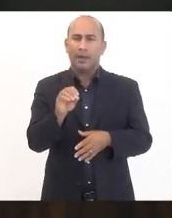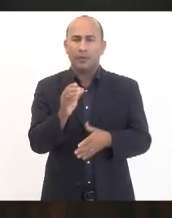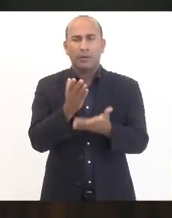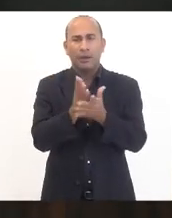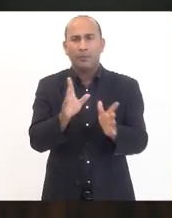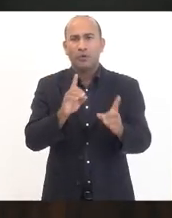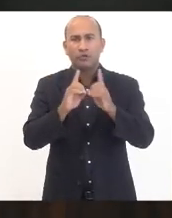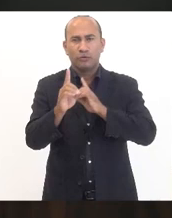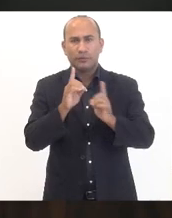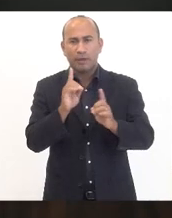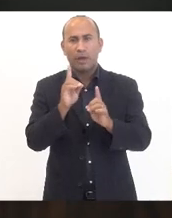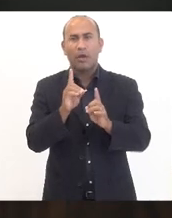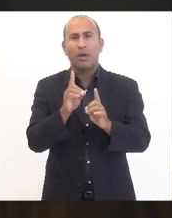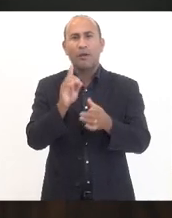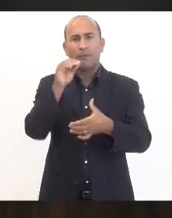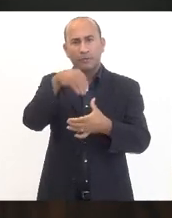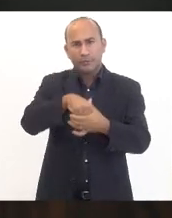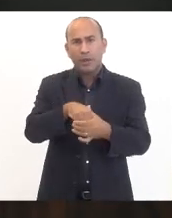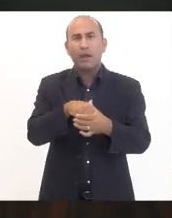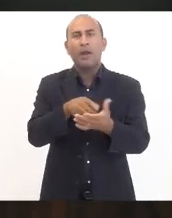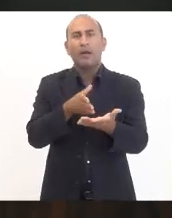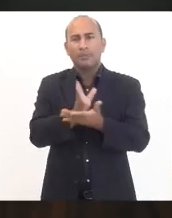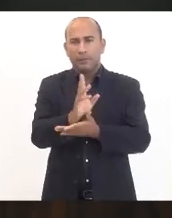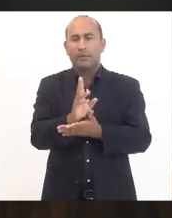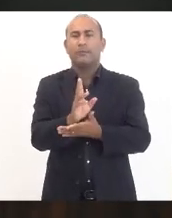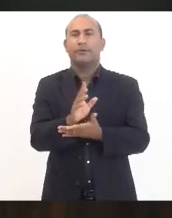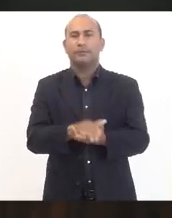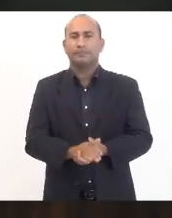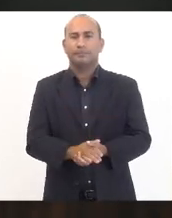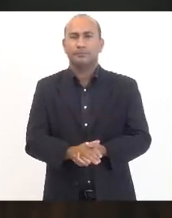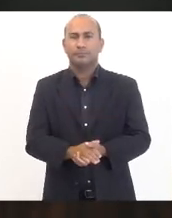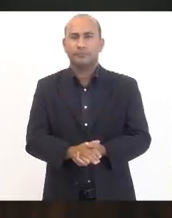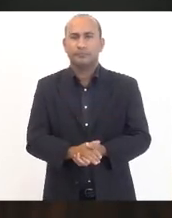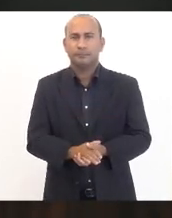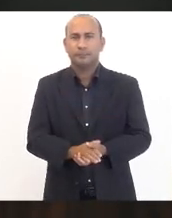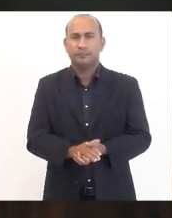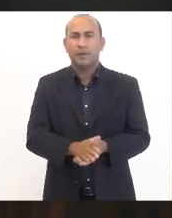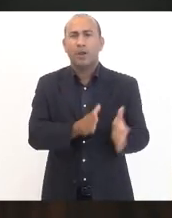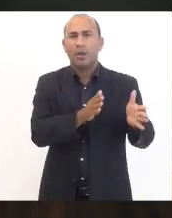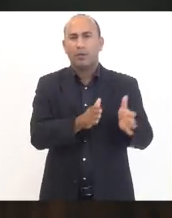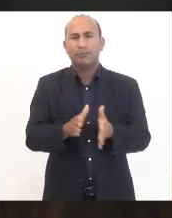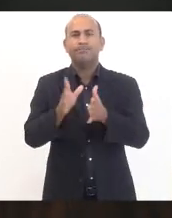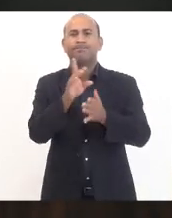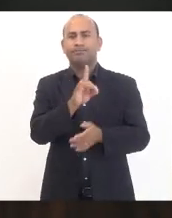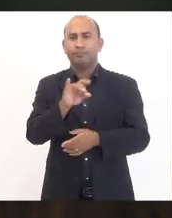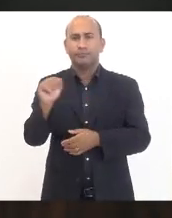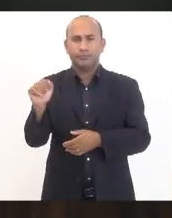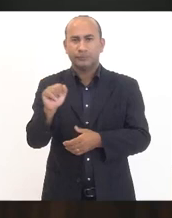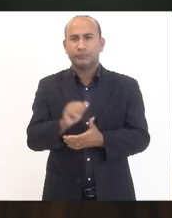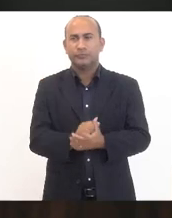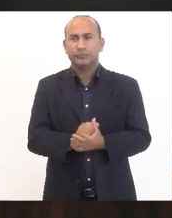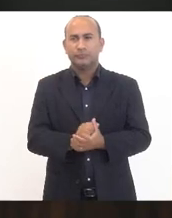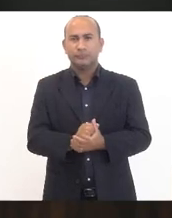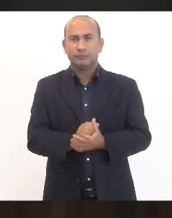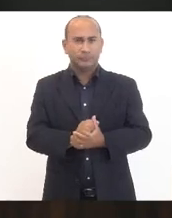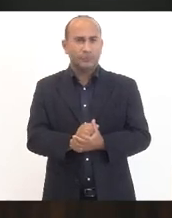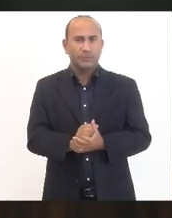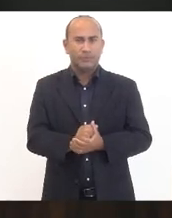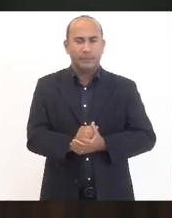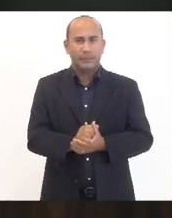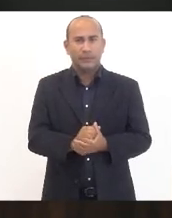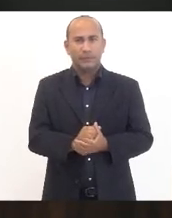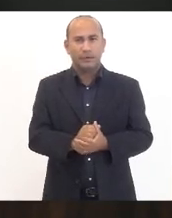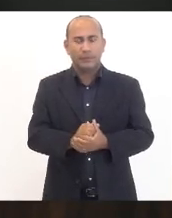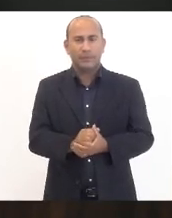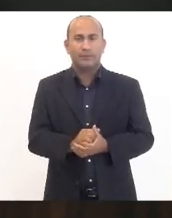discussão, em votação, os senhores que aprovam, permaneçam como estão, aprovado. Aprovado. Incluído na ordem do dia, de acordo com o parágrafo 1º do artigo